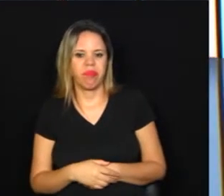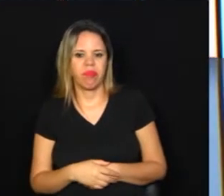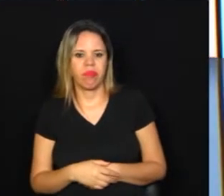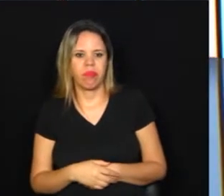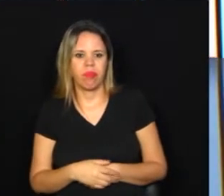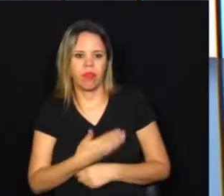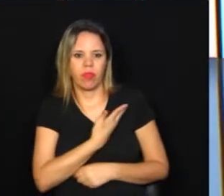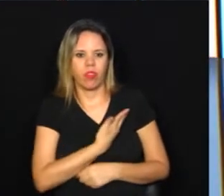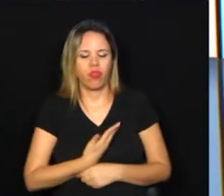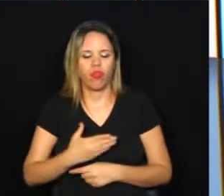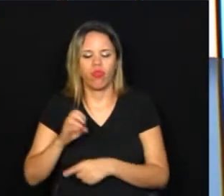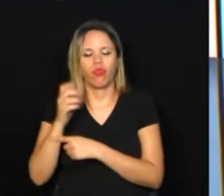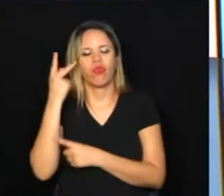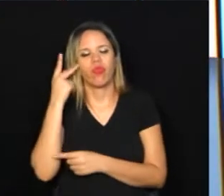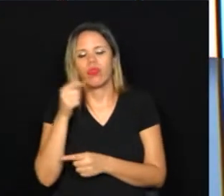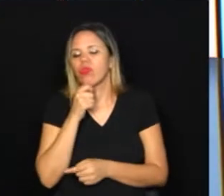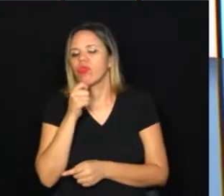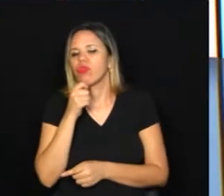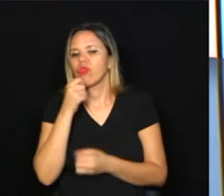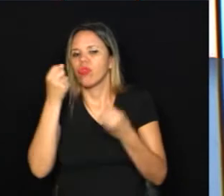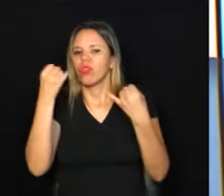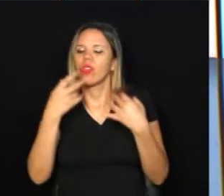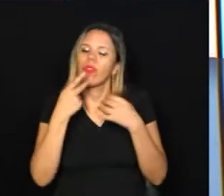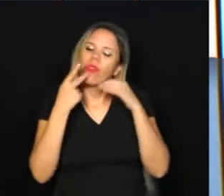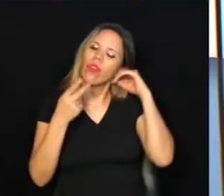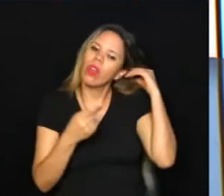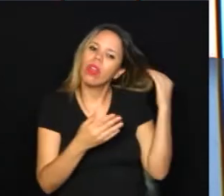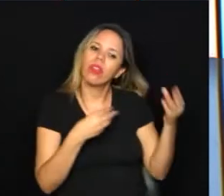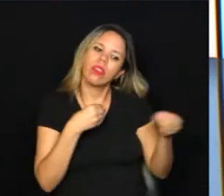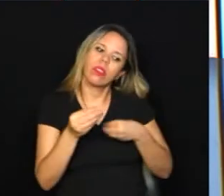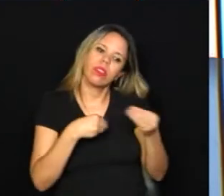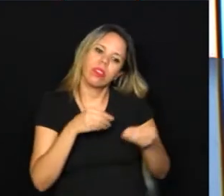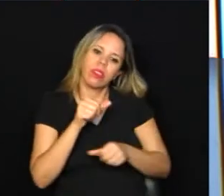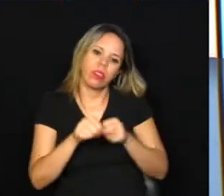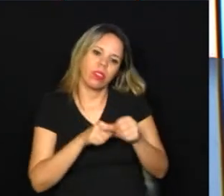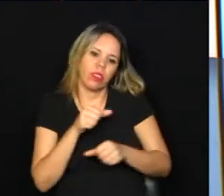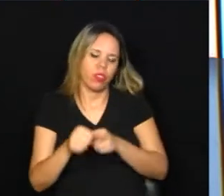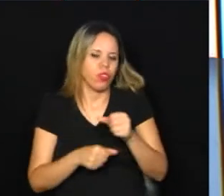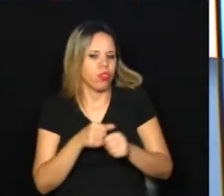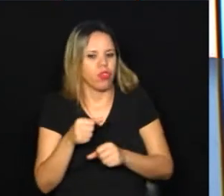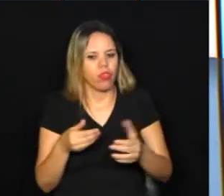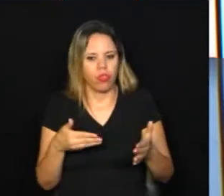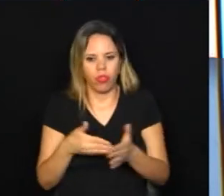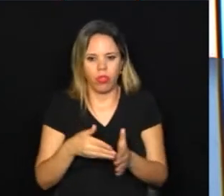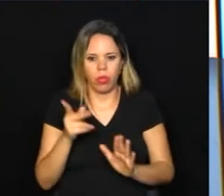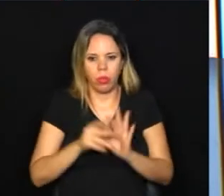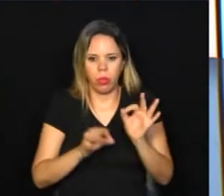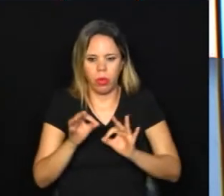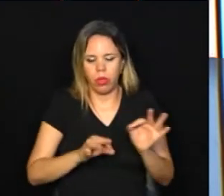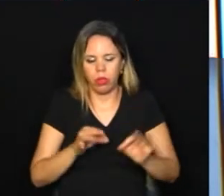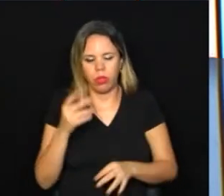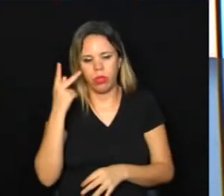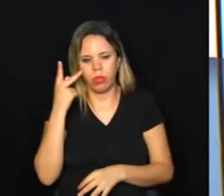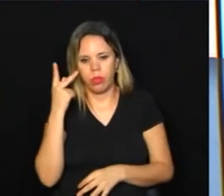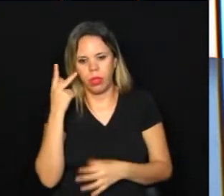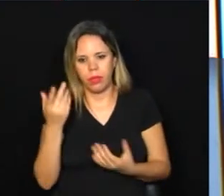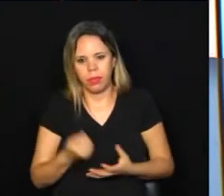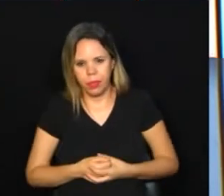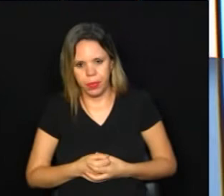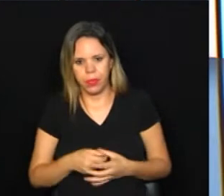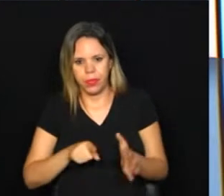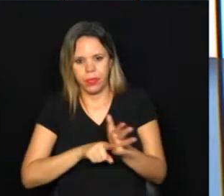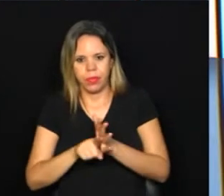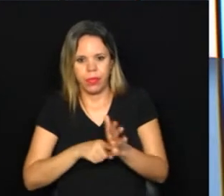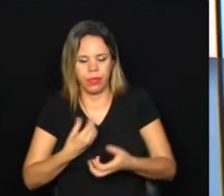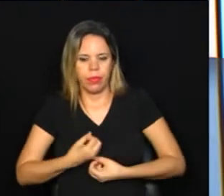E o governador apontou ainda, inclusive, para essa flexibilização das restrições do Plano São Paulo. De acordo